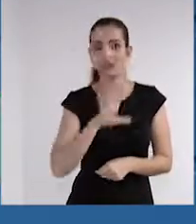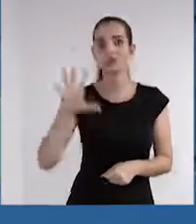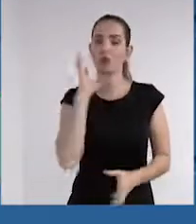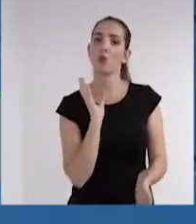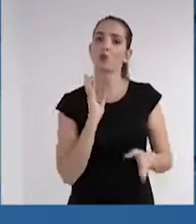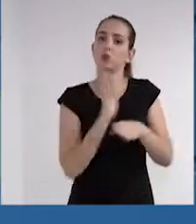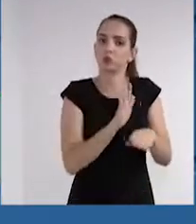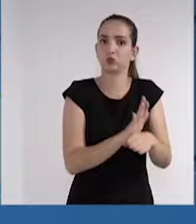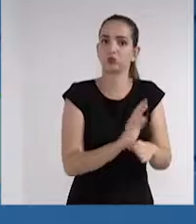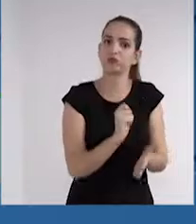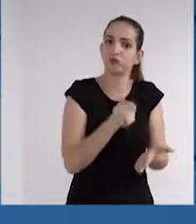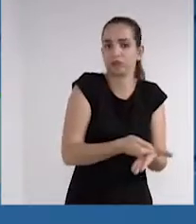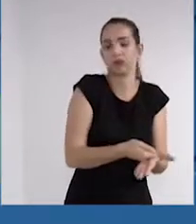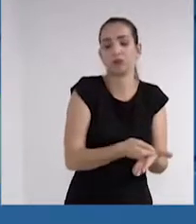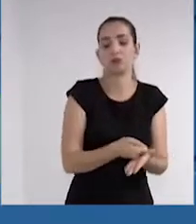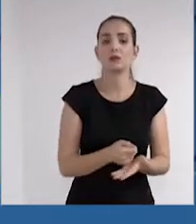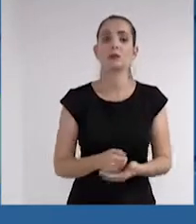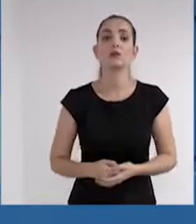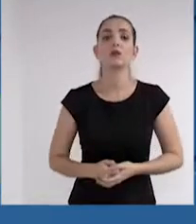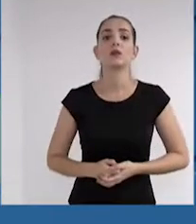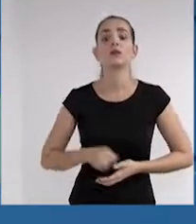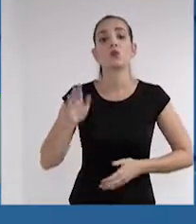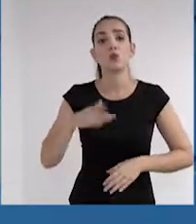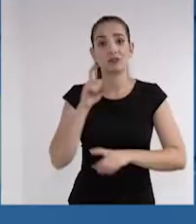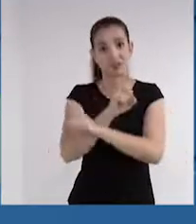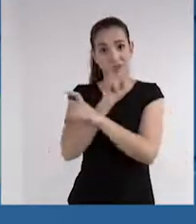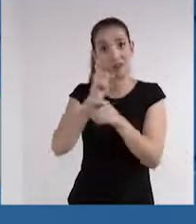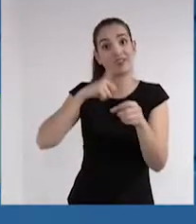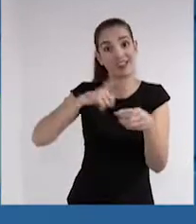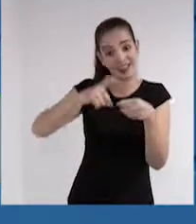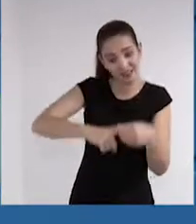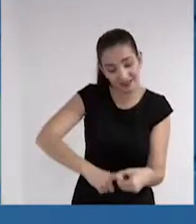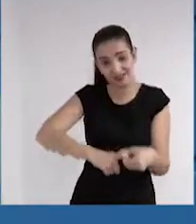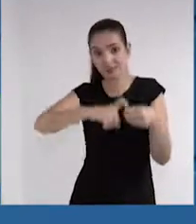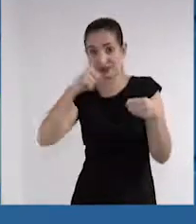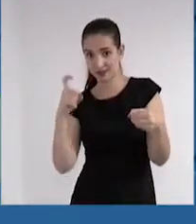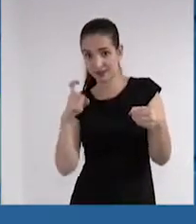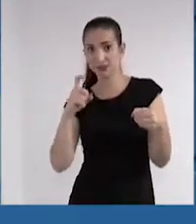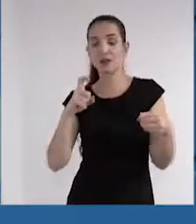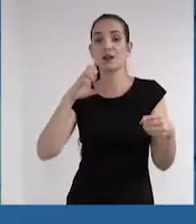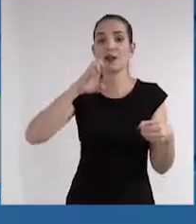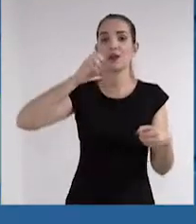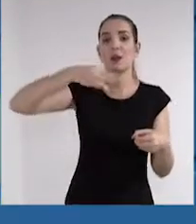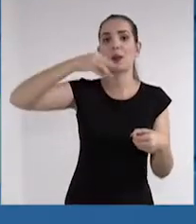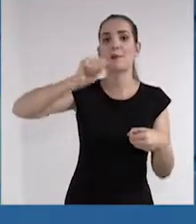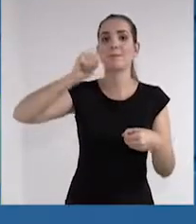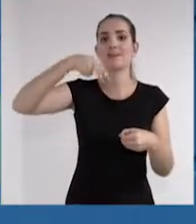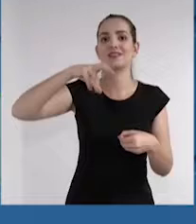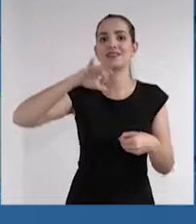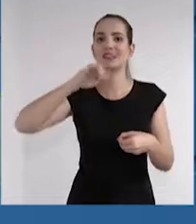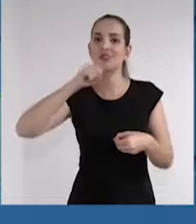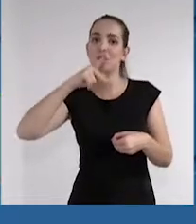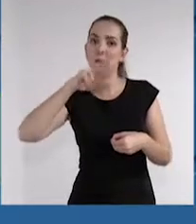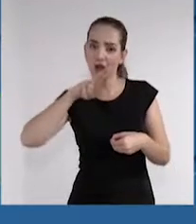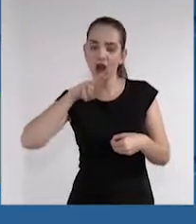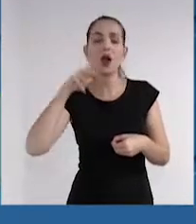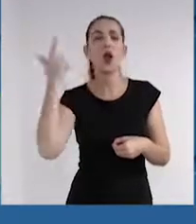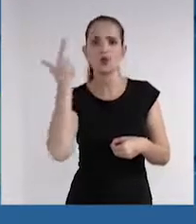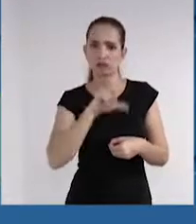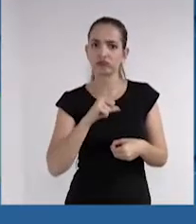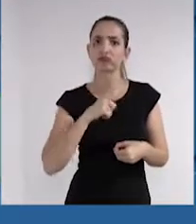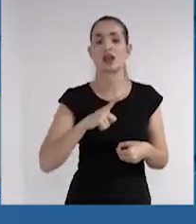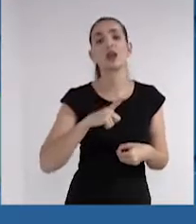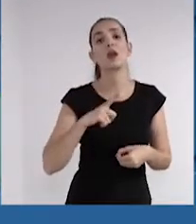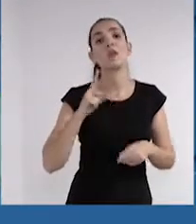do momento que ele se emancipa, evidentemente que aí ele passa a ter garantia real, a terra dele pode ser dada como garantia real, inclusive com